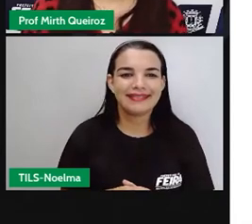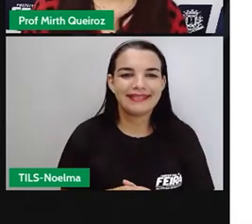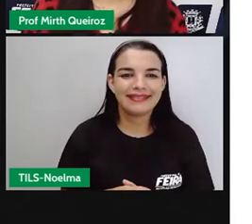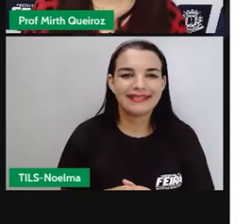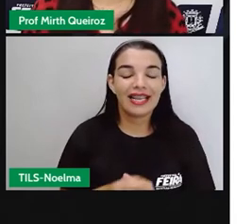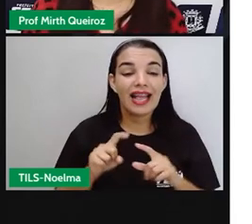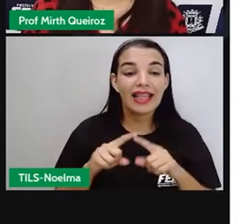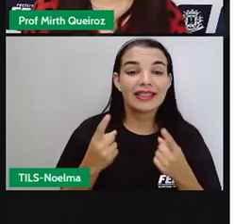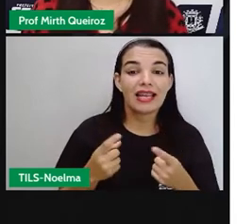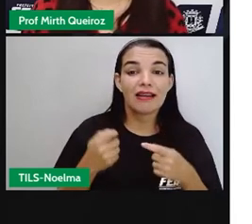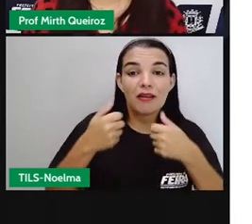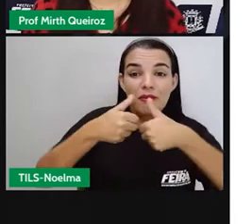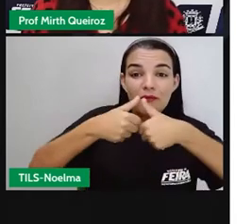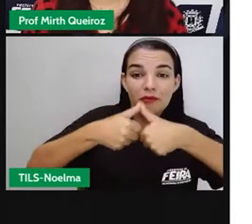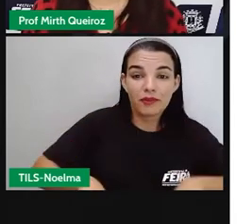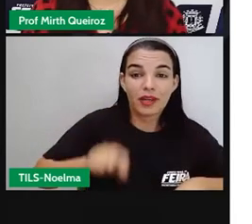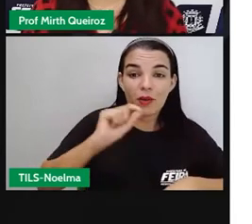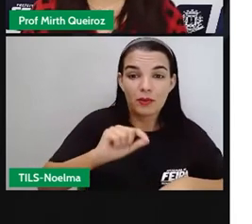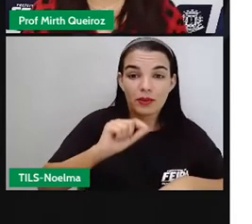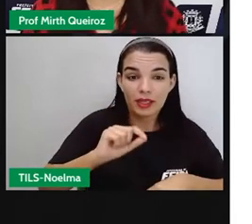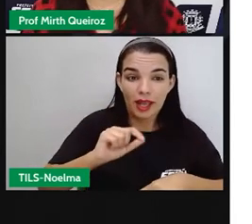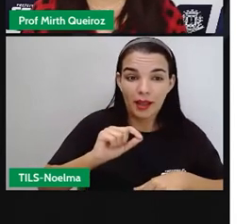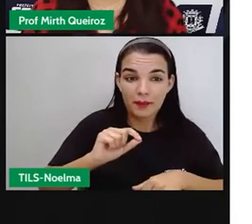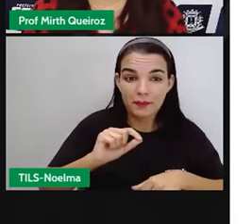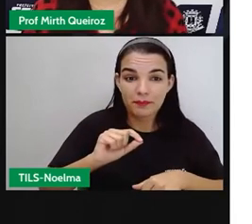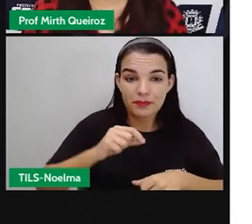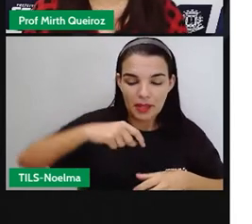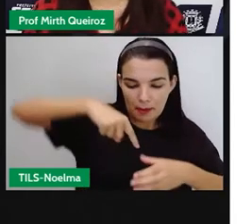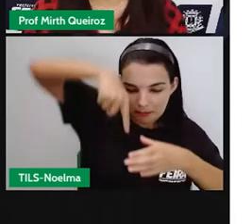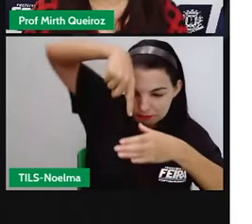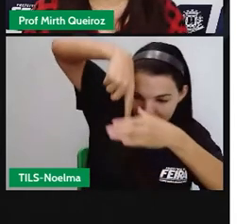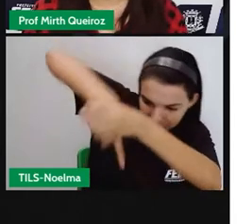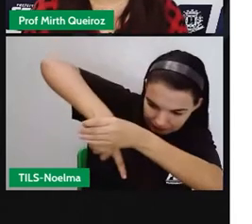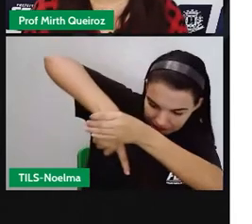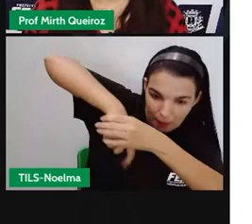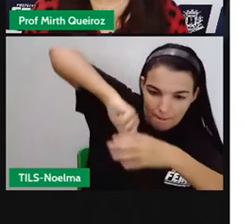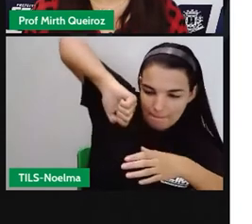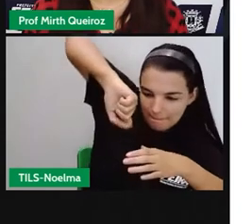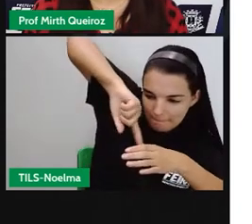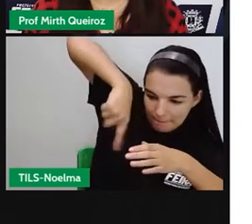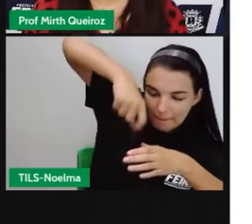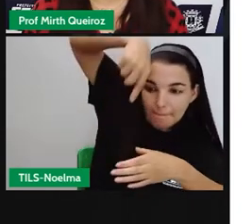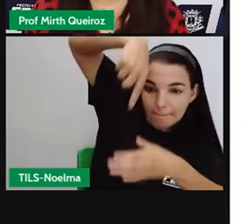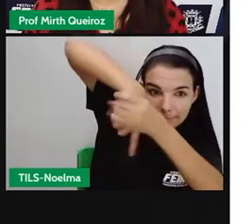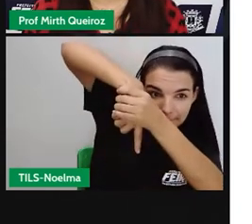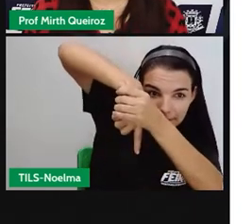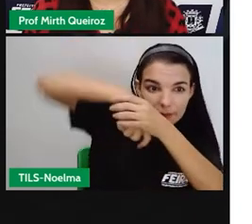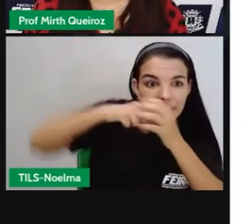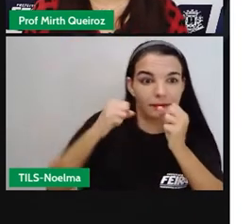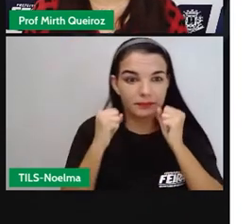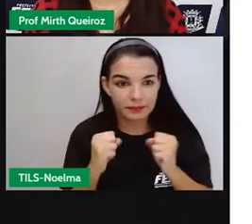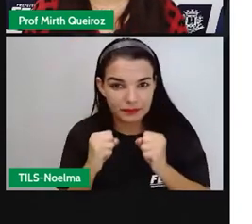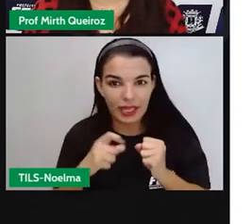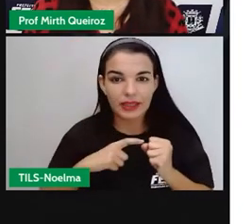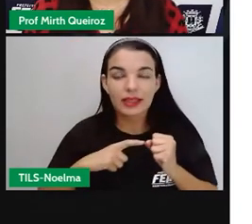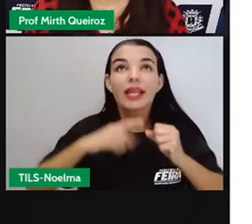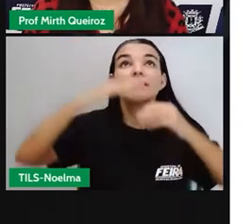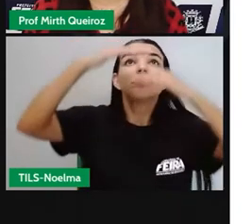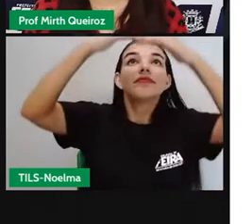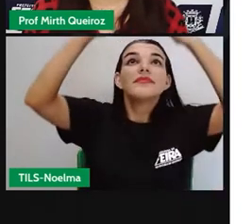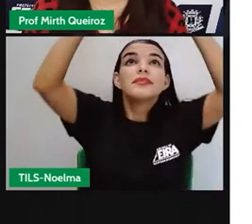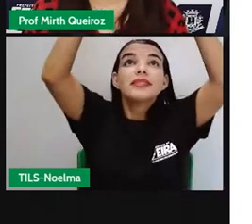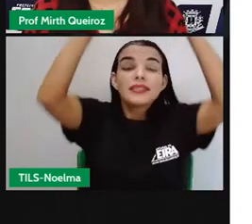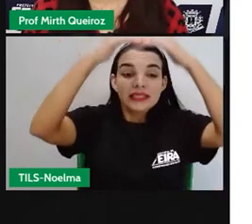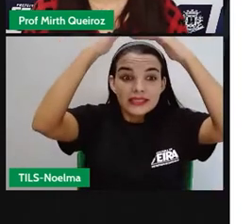O pau de sebo é, então, solidamente plantado no chão e muitas vezes recebe no topo um